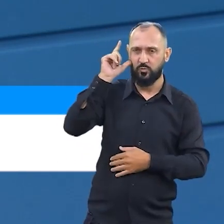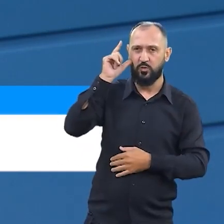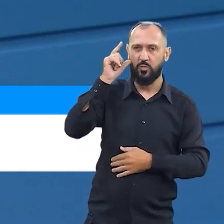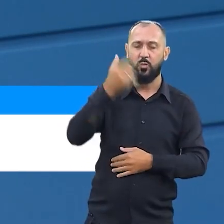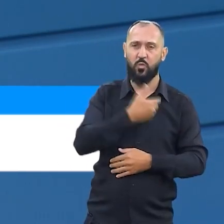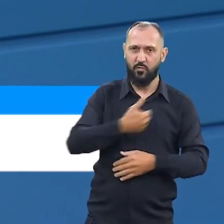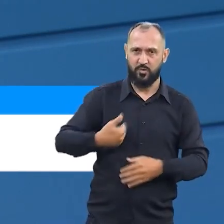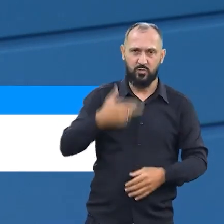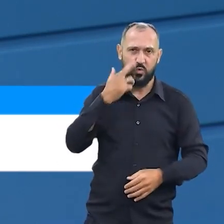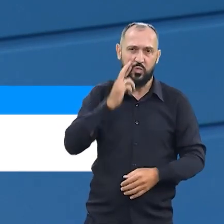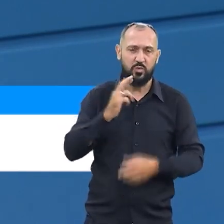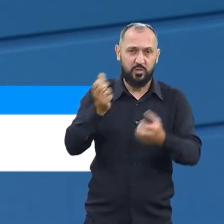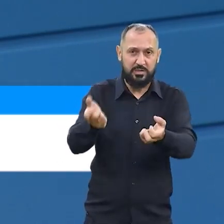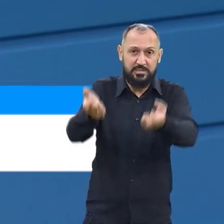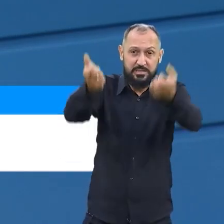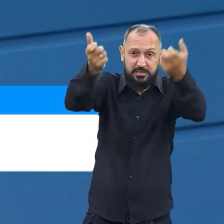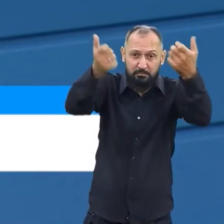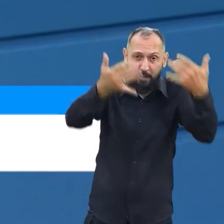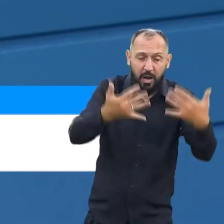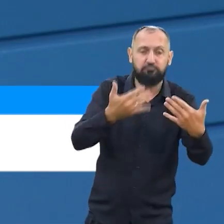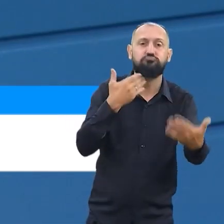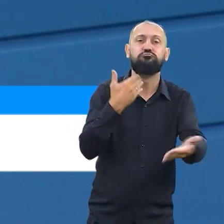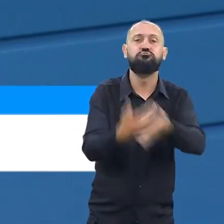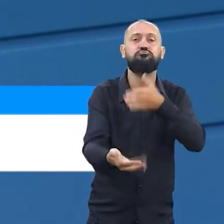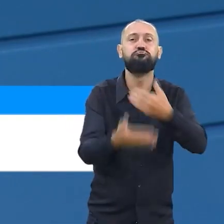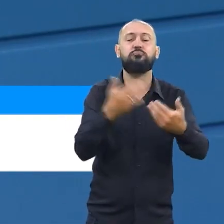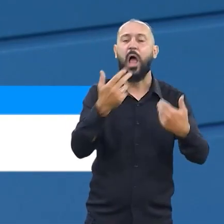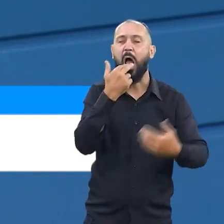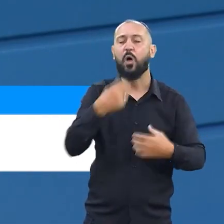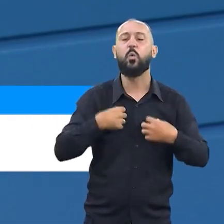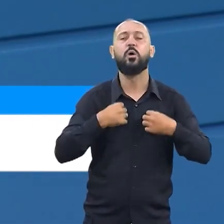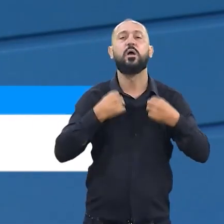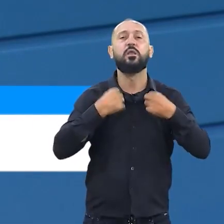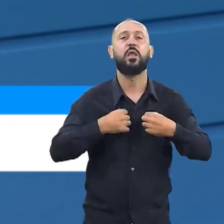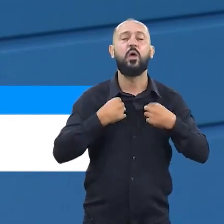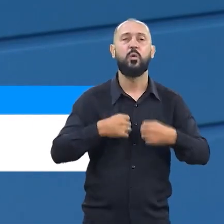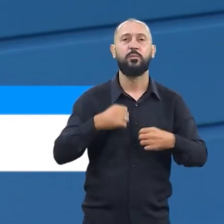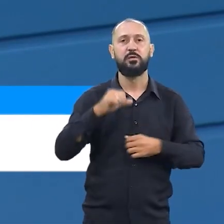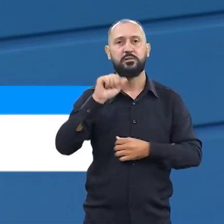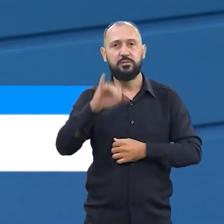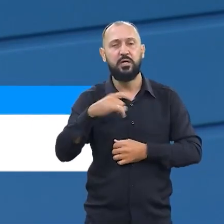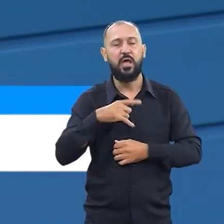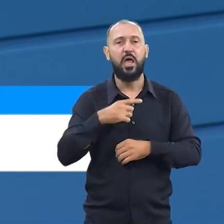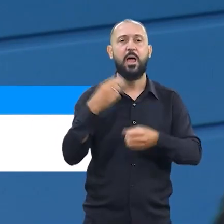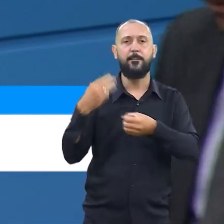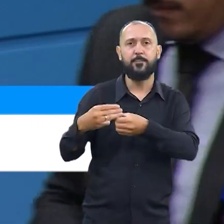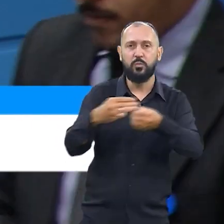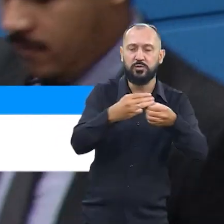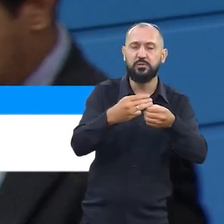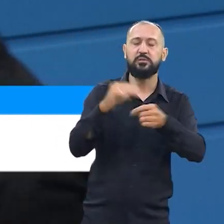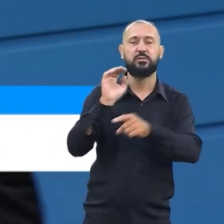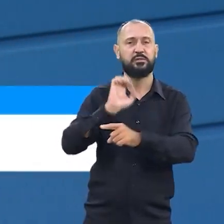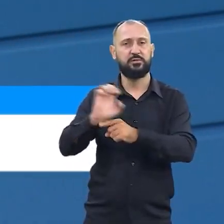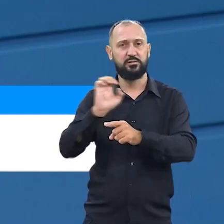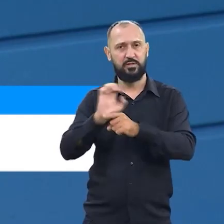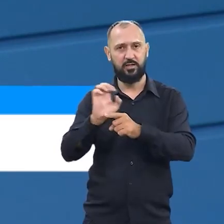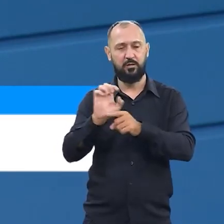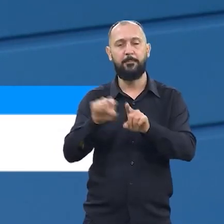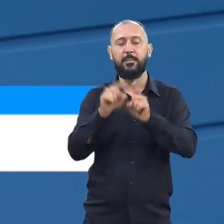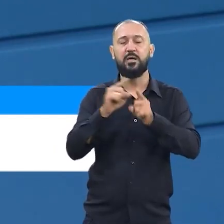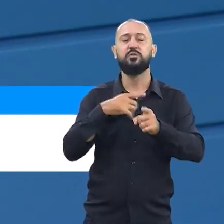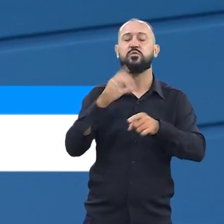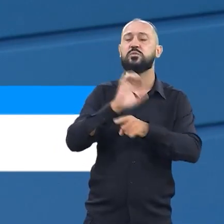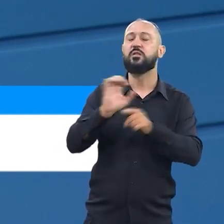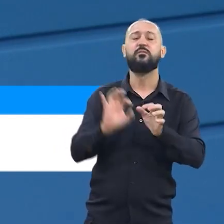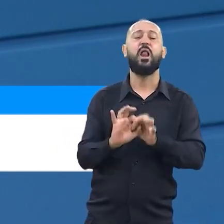governo do estado, mas ontem, como o governador Eduardo Ridel bem colocou, não importa qual é a cor do uniforme, se é